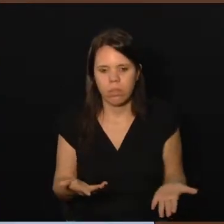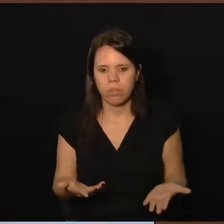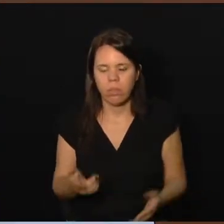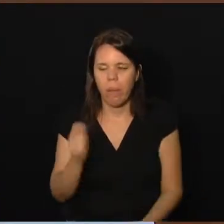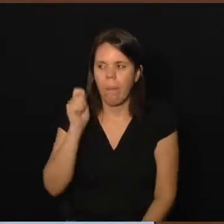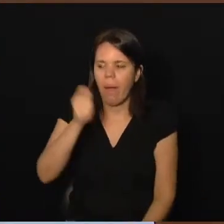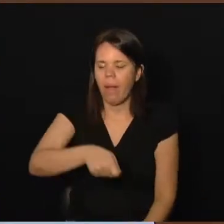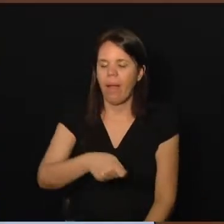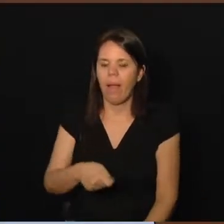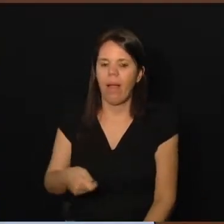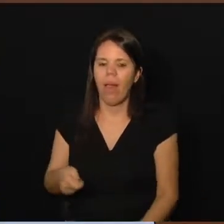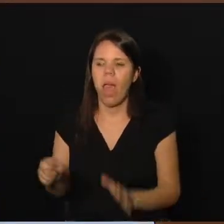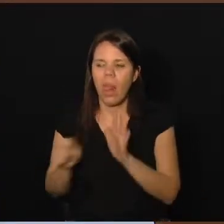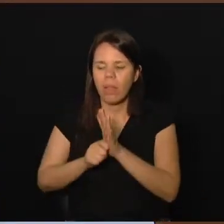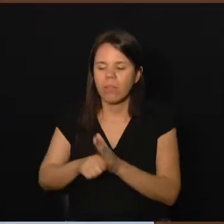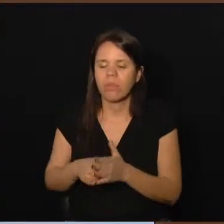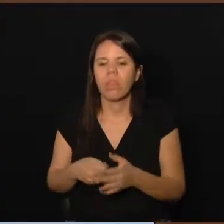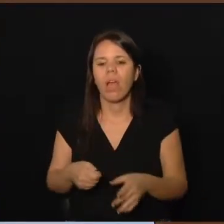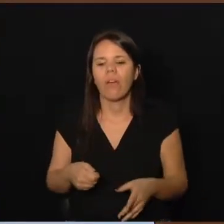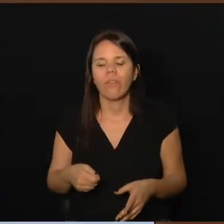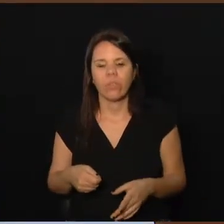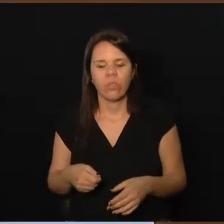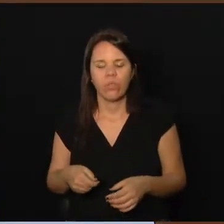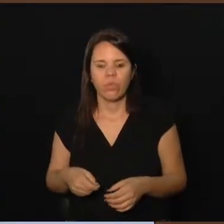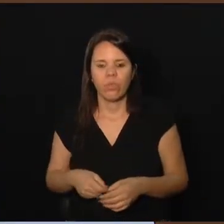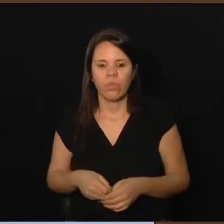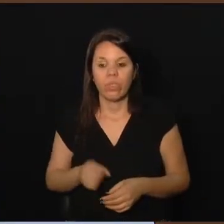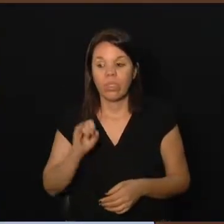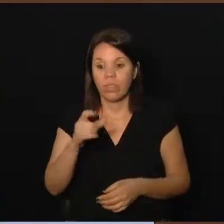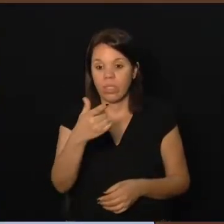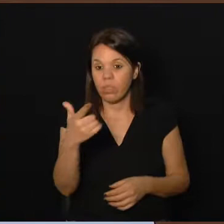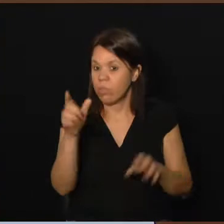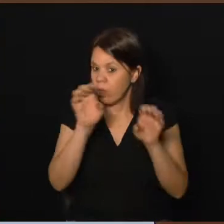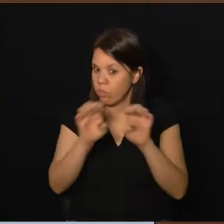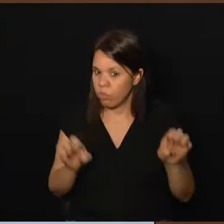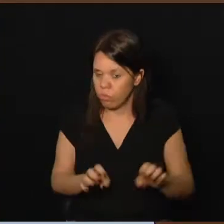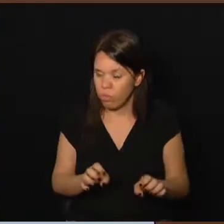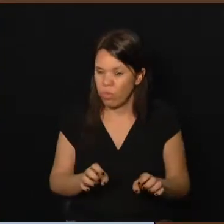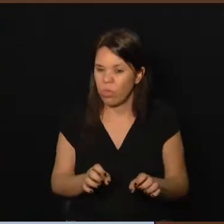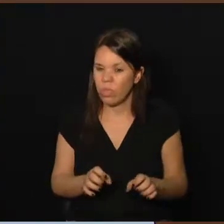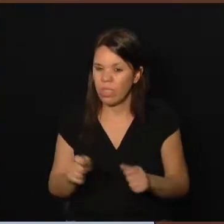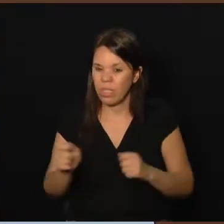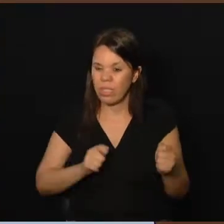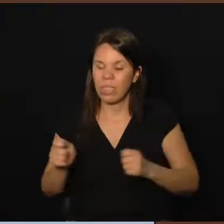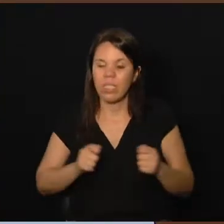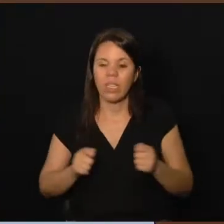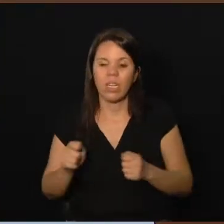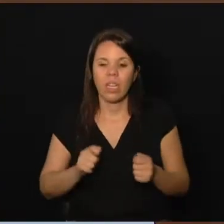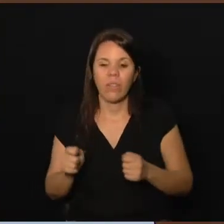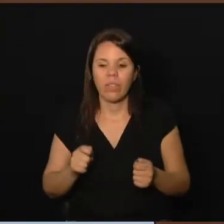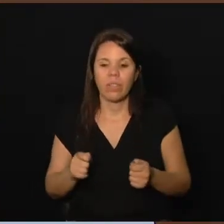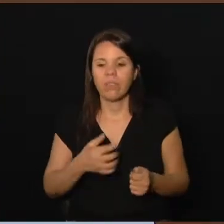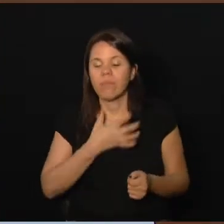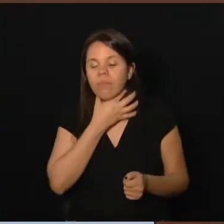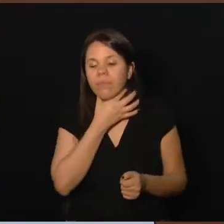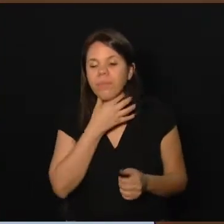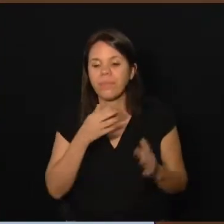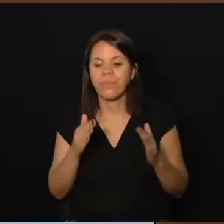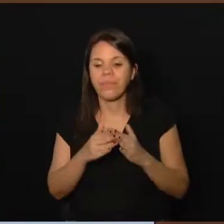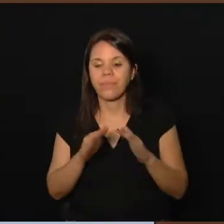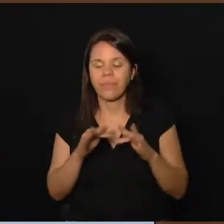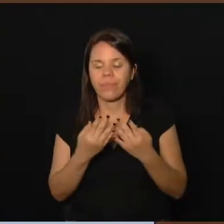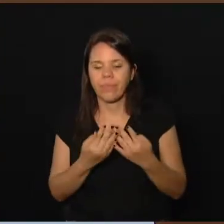para... É aquele negócio, quando você não tem uma estrutura financeira em casa, né, você ganha lá, vamos pôr, uma